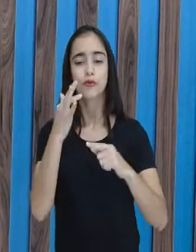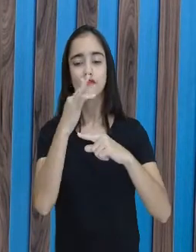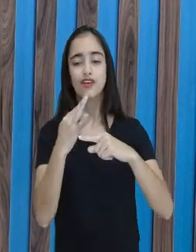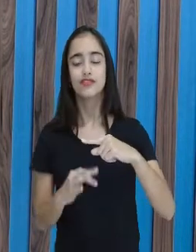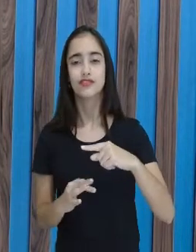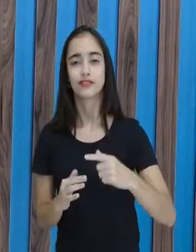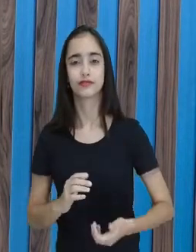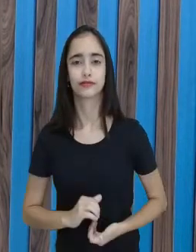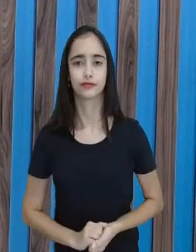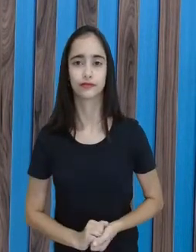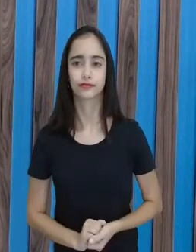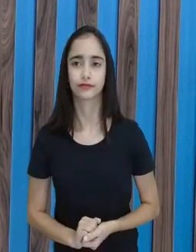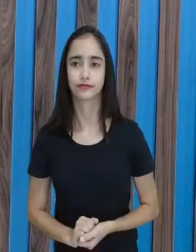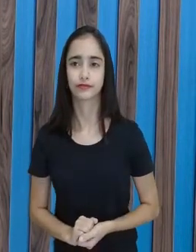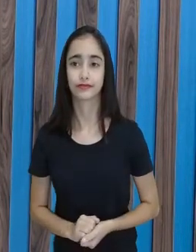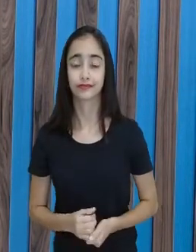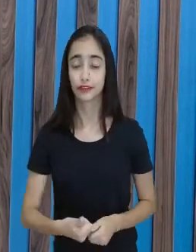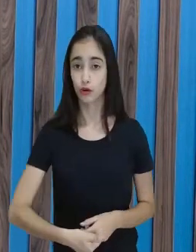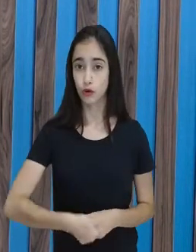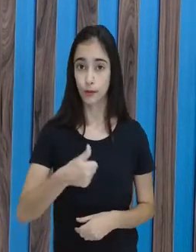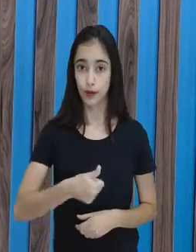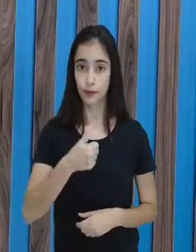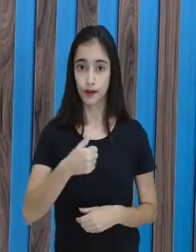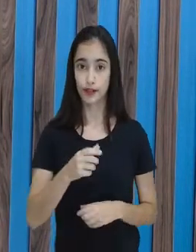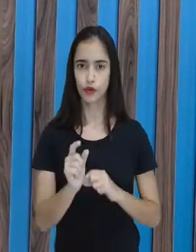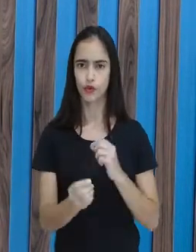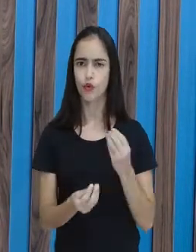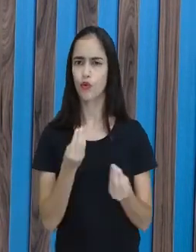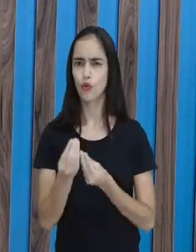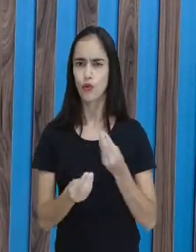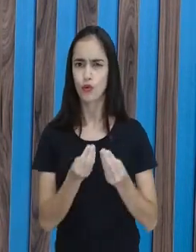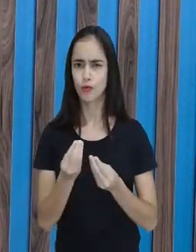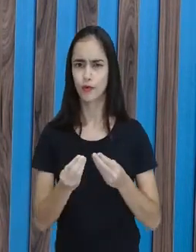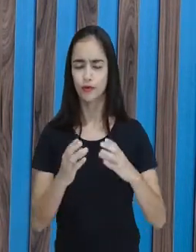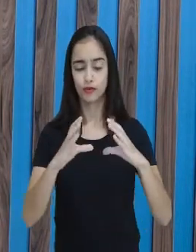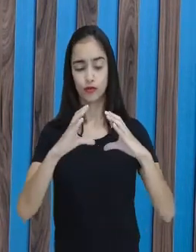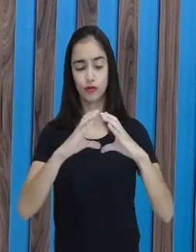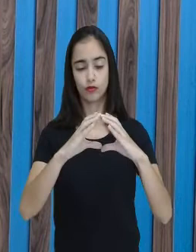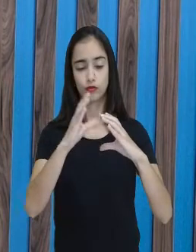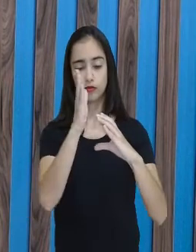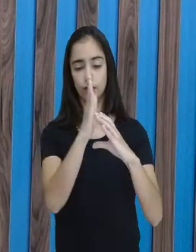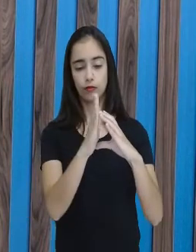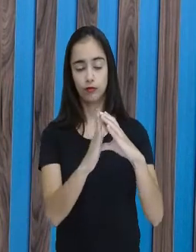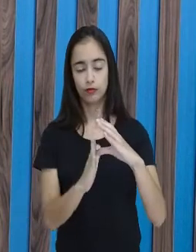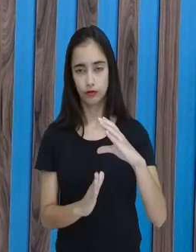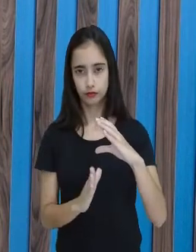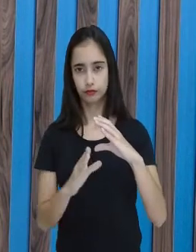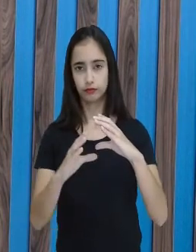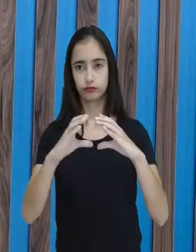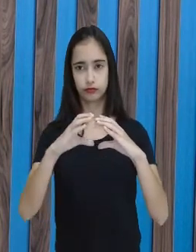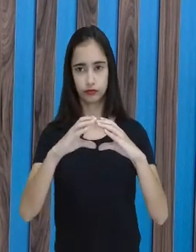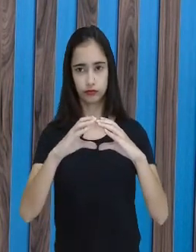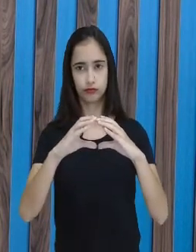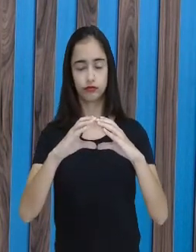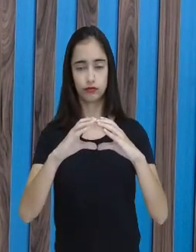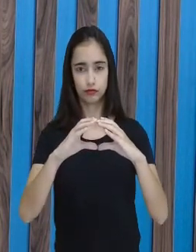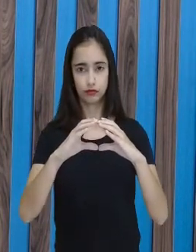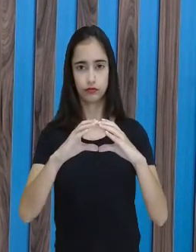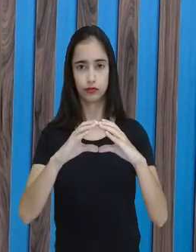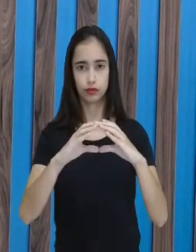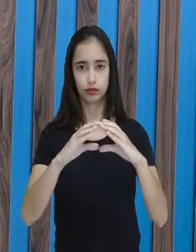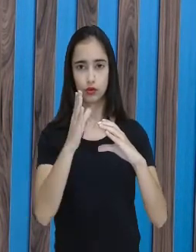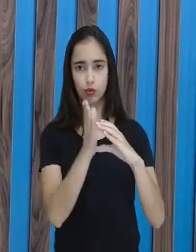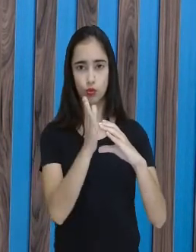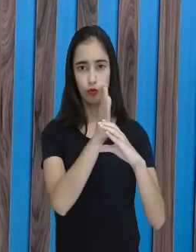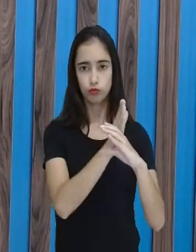desse. No primeiro círculo, eu dividi o todo é meu círculo, dividi em